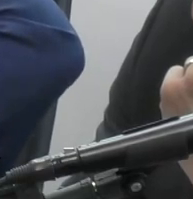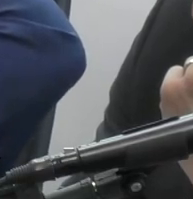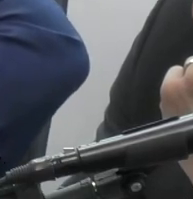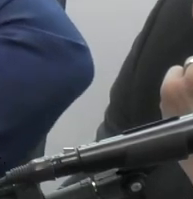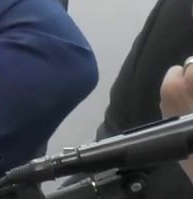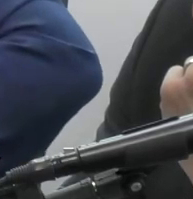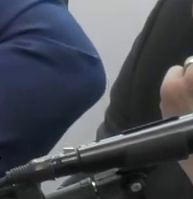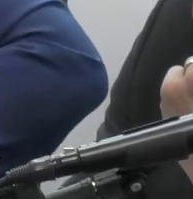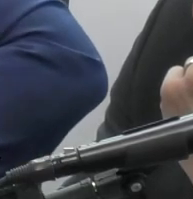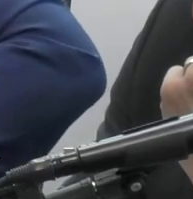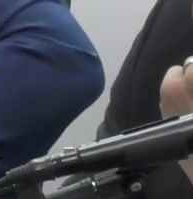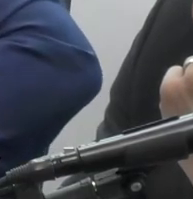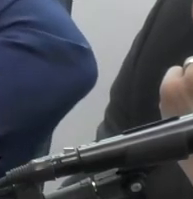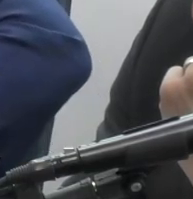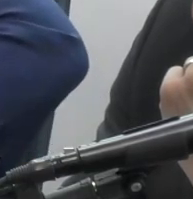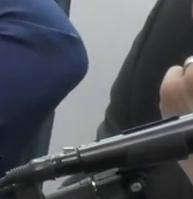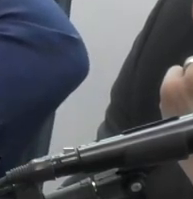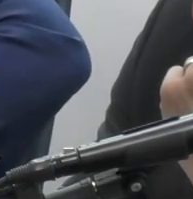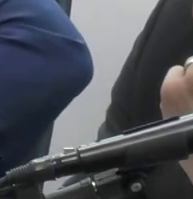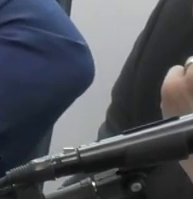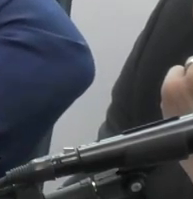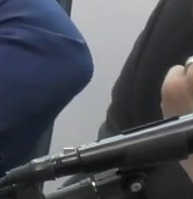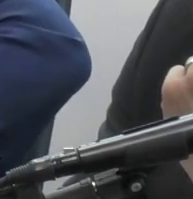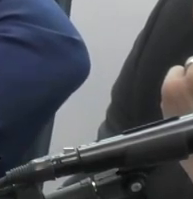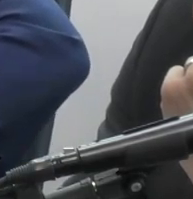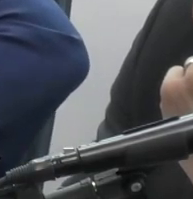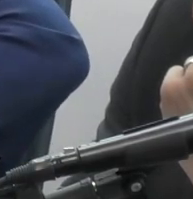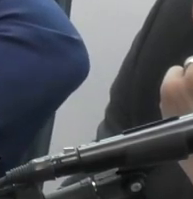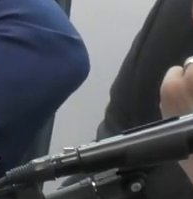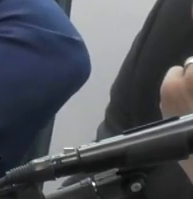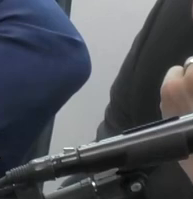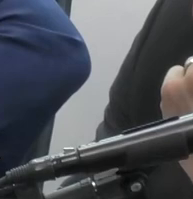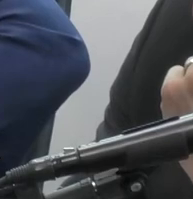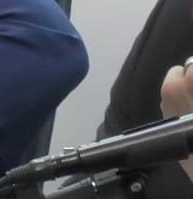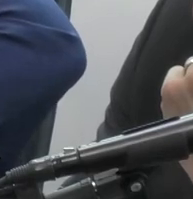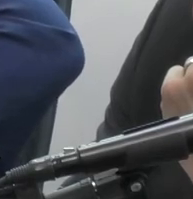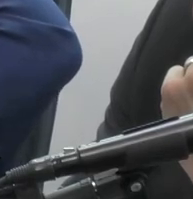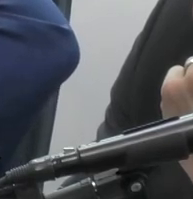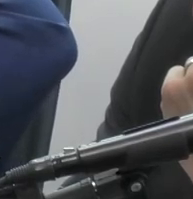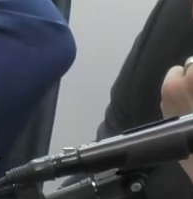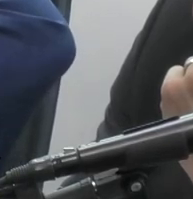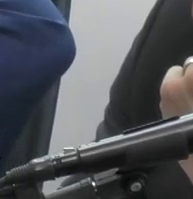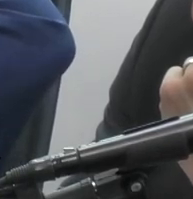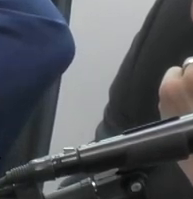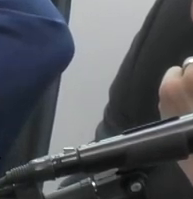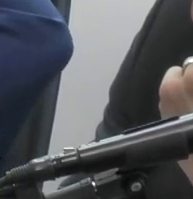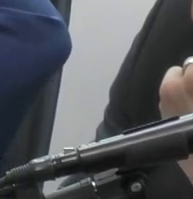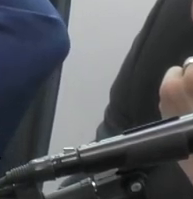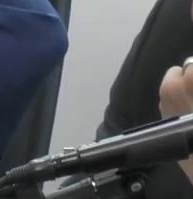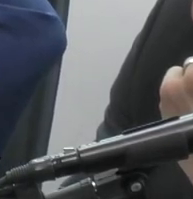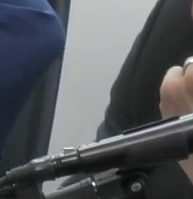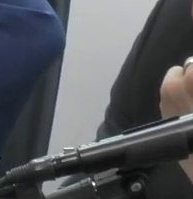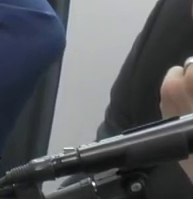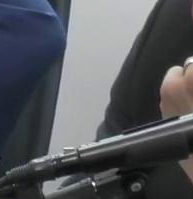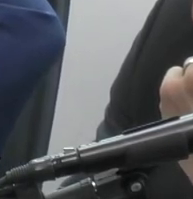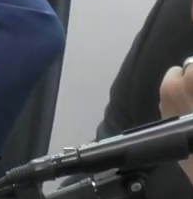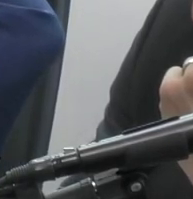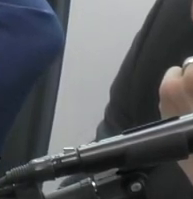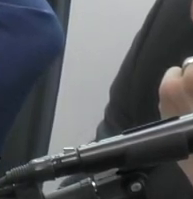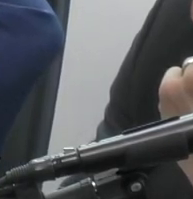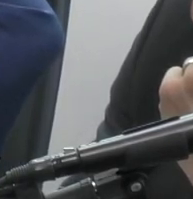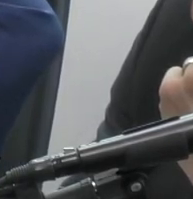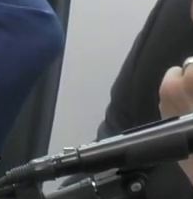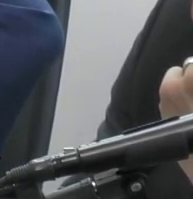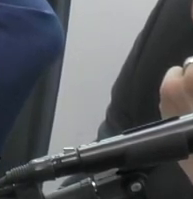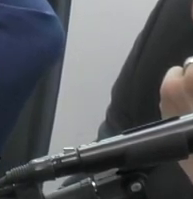gera impacto não só pelo que foi apontado aqui para o consumidor final, que poderia ter o preço da tarifa reduzido, mas acredito que, eventualmente, até para a própria